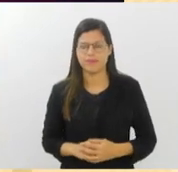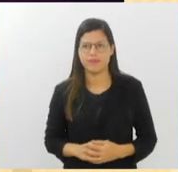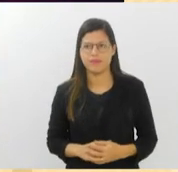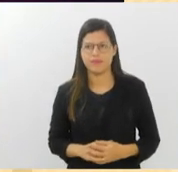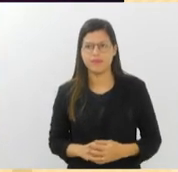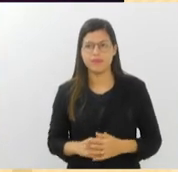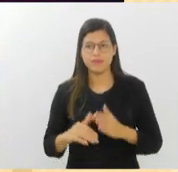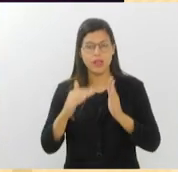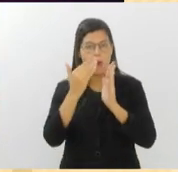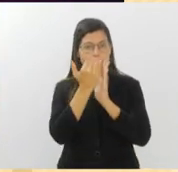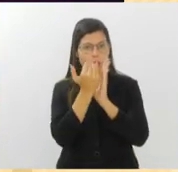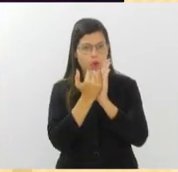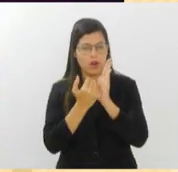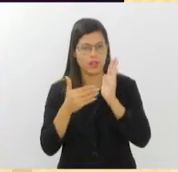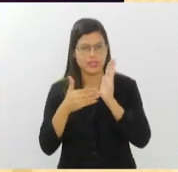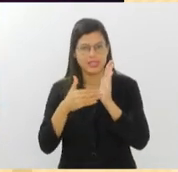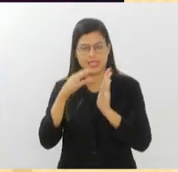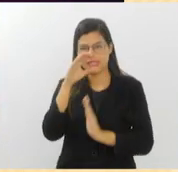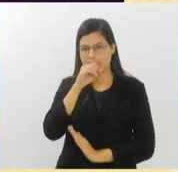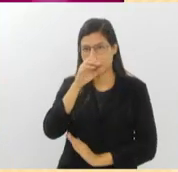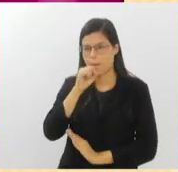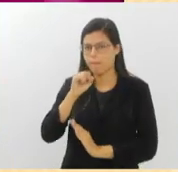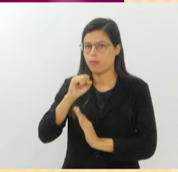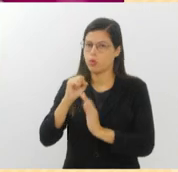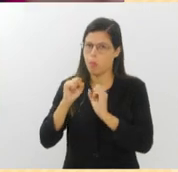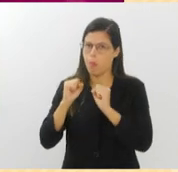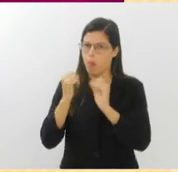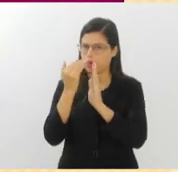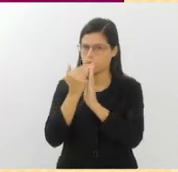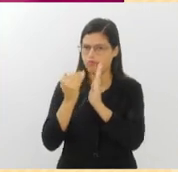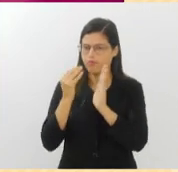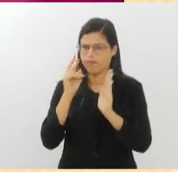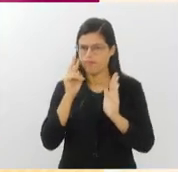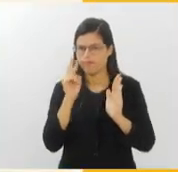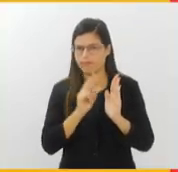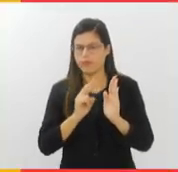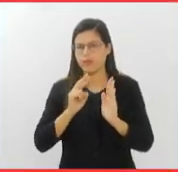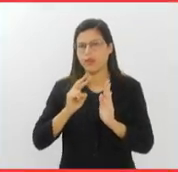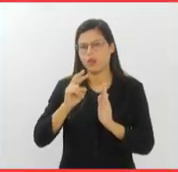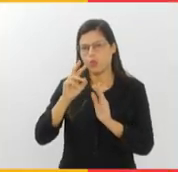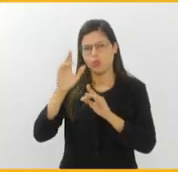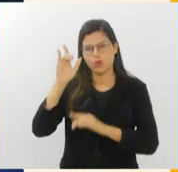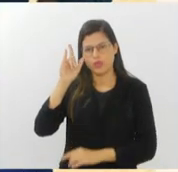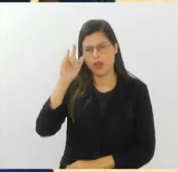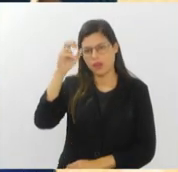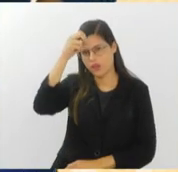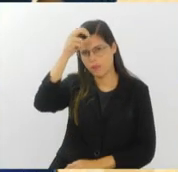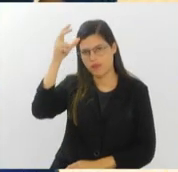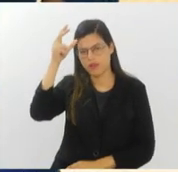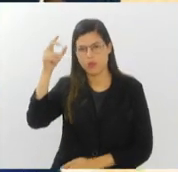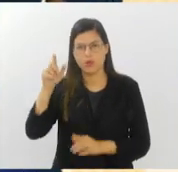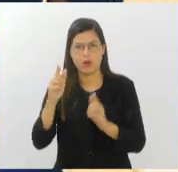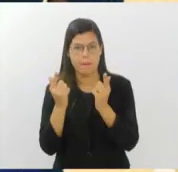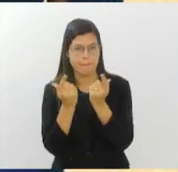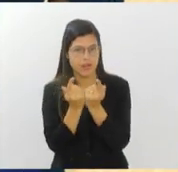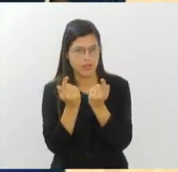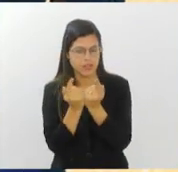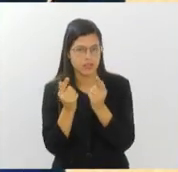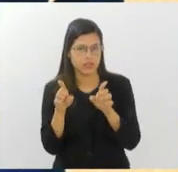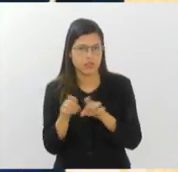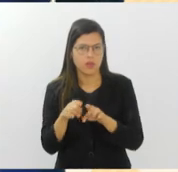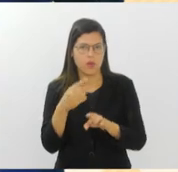A programação vai até sábado e você pode conferir a agenda completa no Instagram da Prefeitura. O município de Magé está